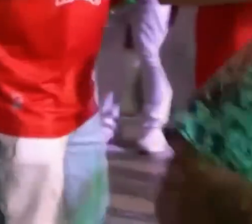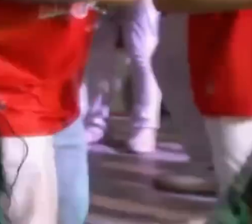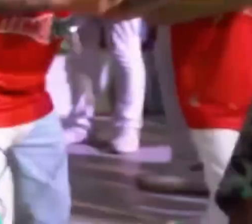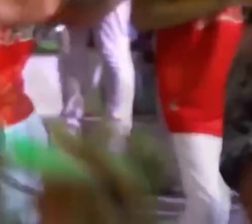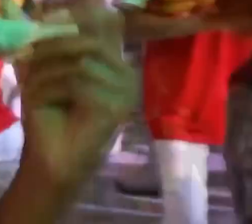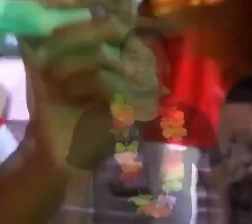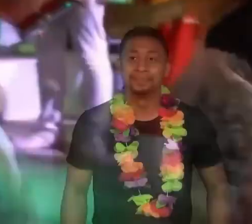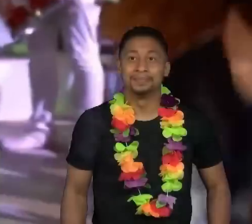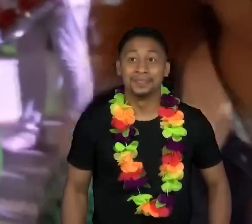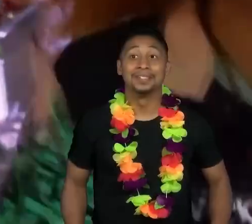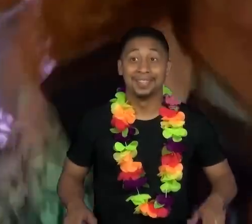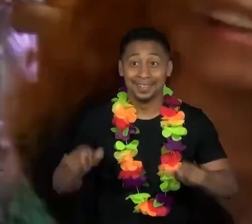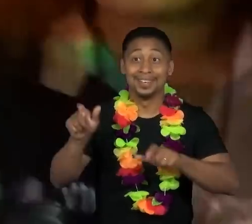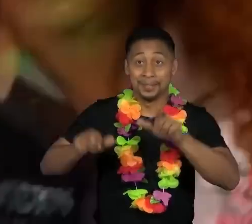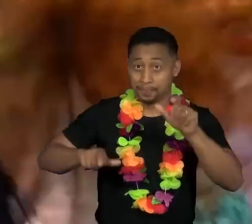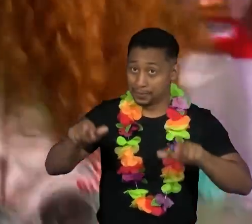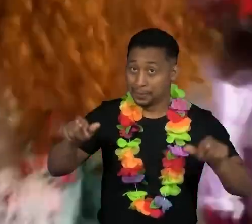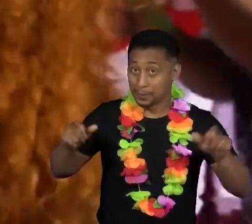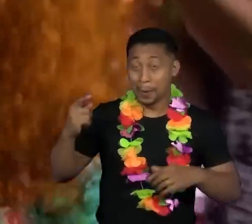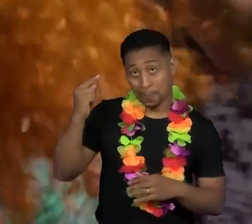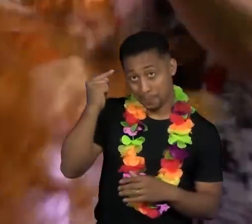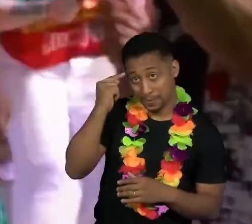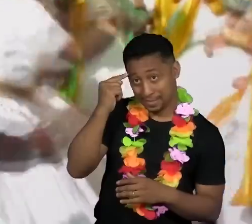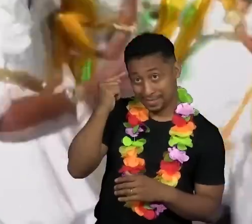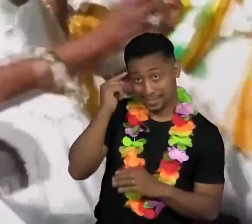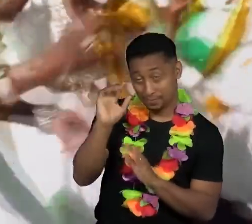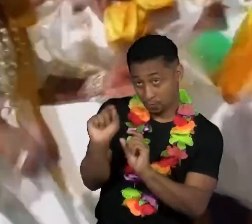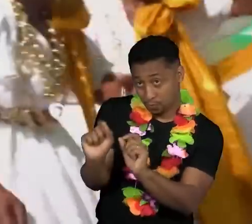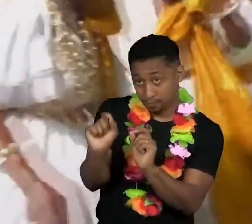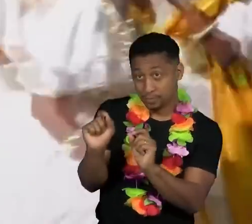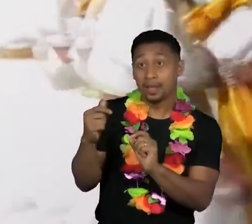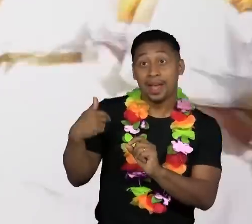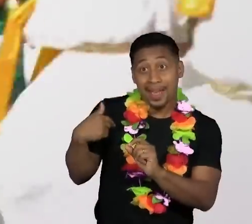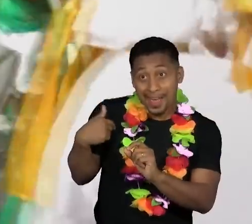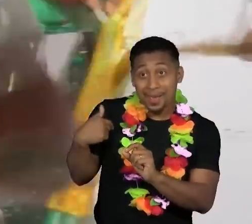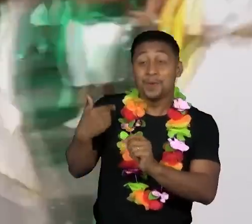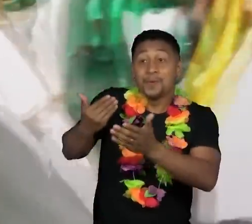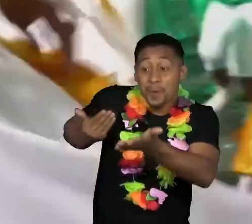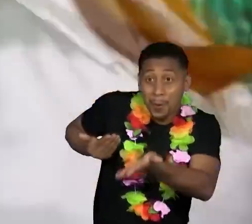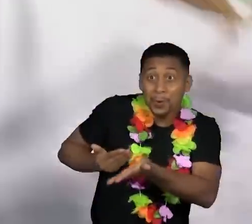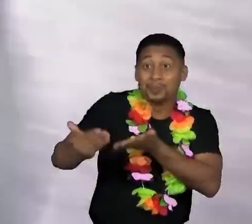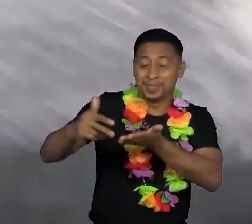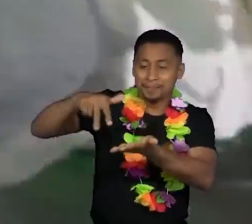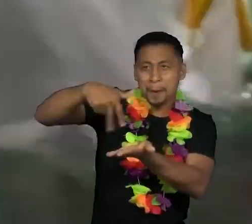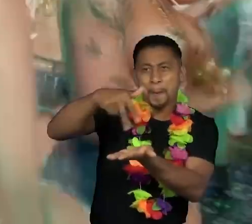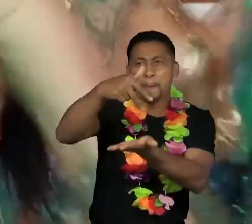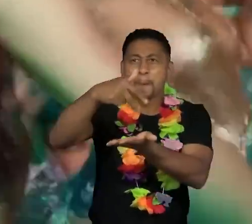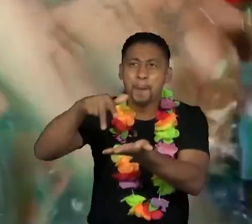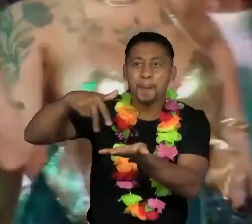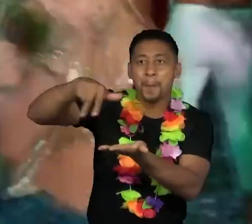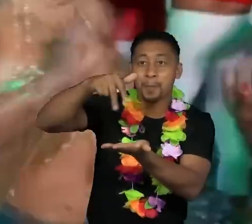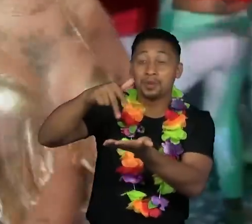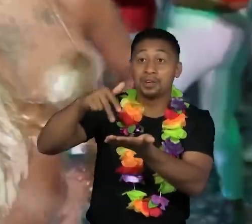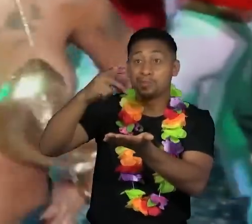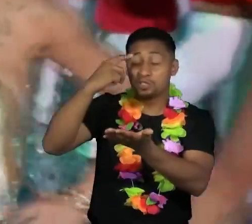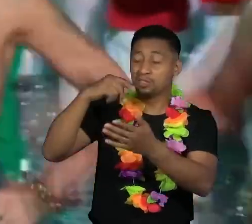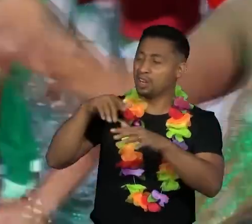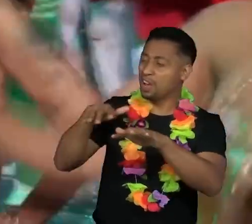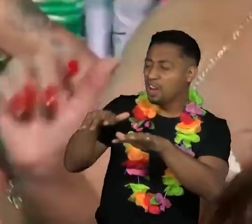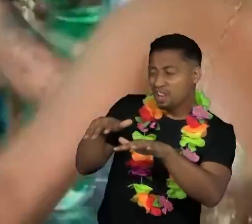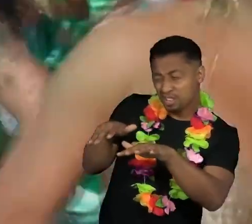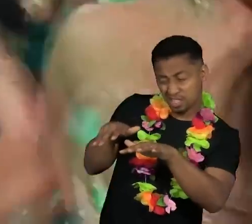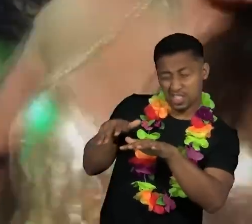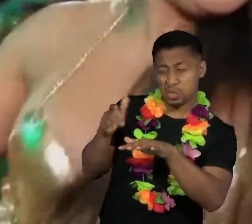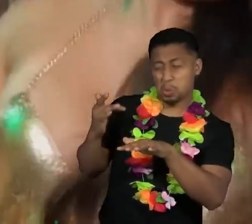As pessoas achavam que quando eu tivesse entrado como passista, me tornasse passista, eu ia ser a